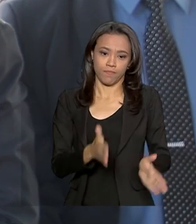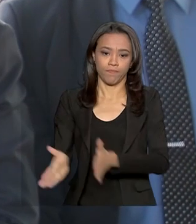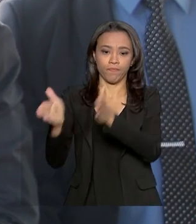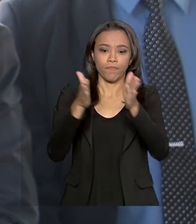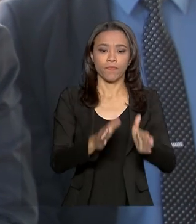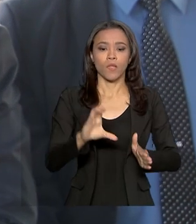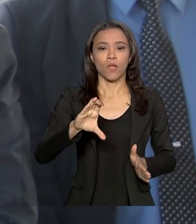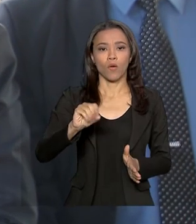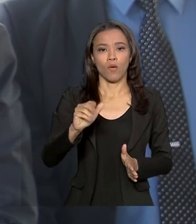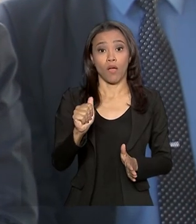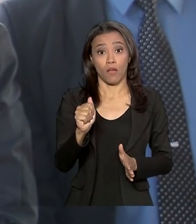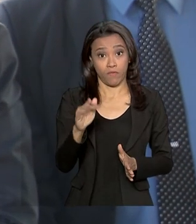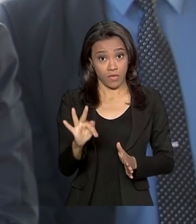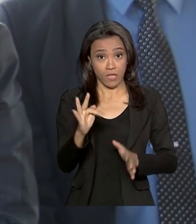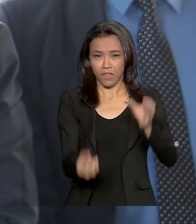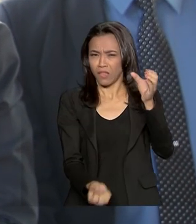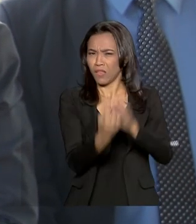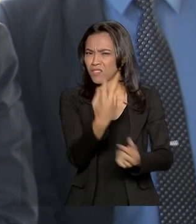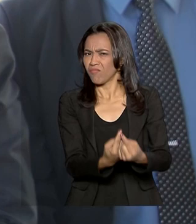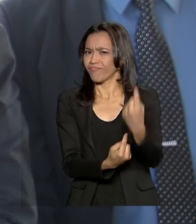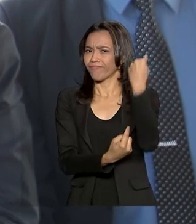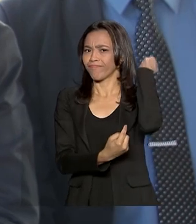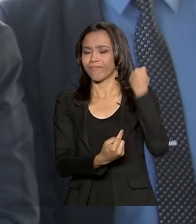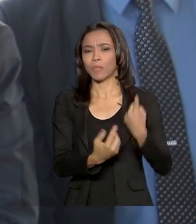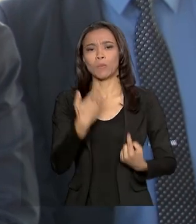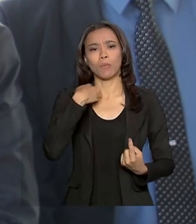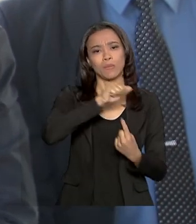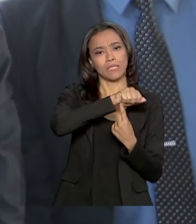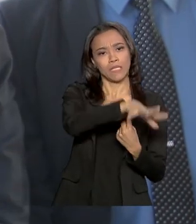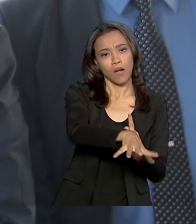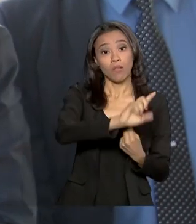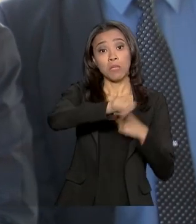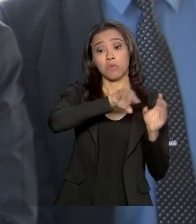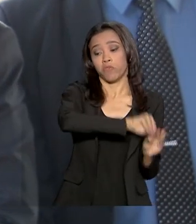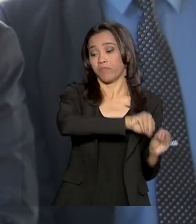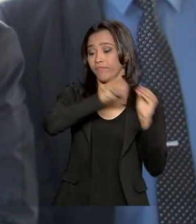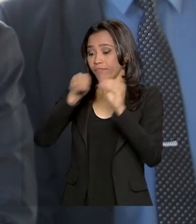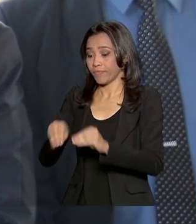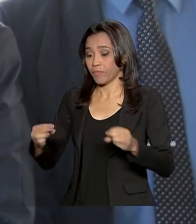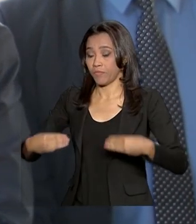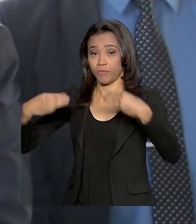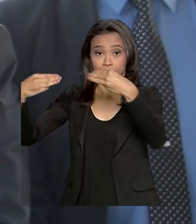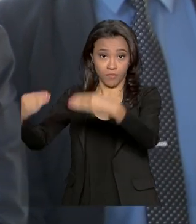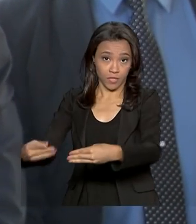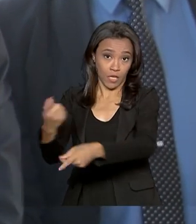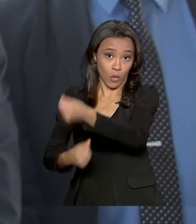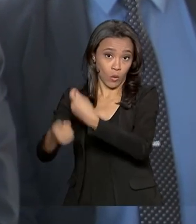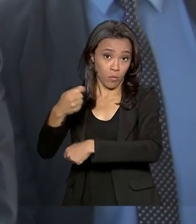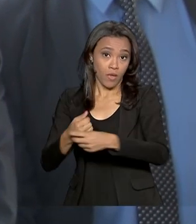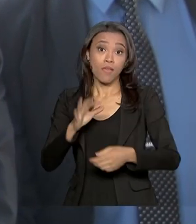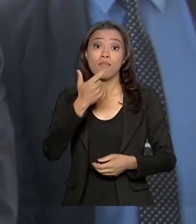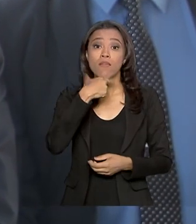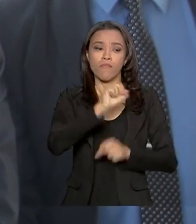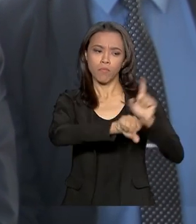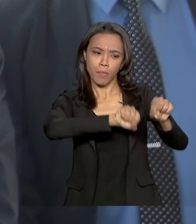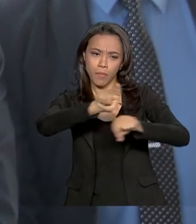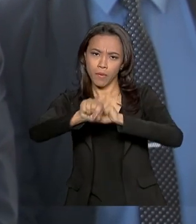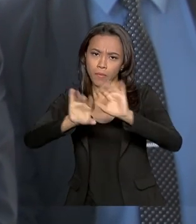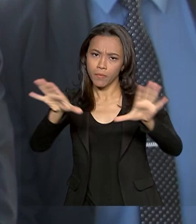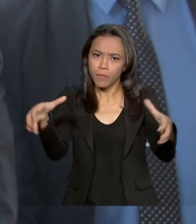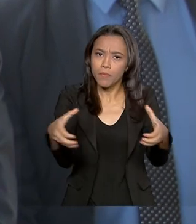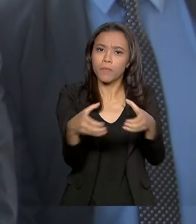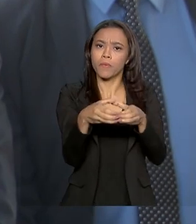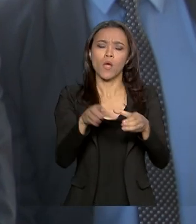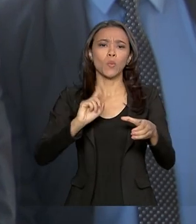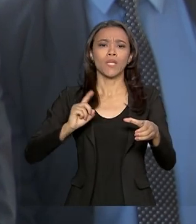nasceu lá atrás no Banco Central, depois é que ele saiu de lá. E o pessoal que vai integrar o Banco Central não tem